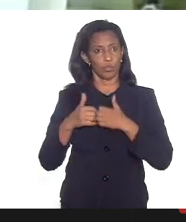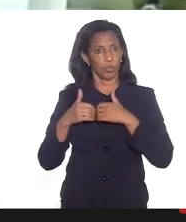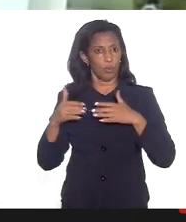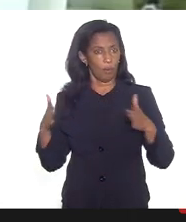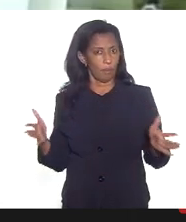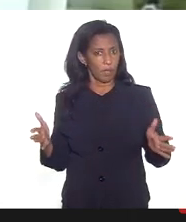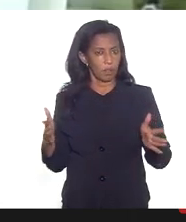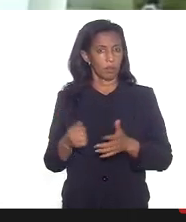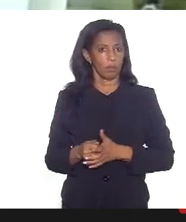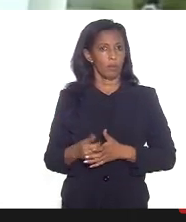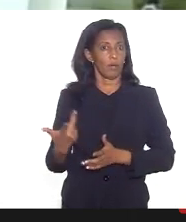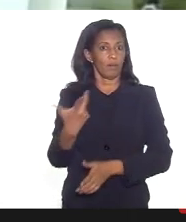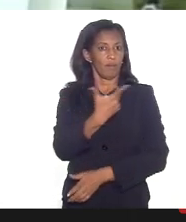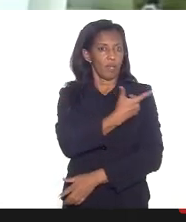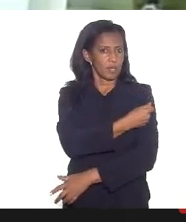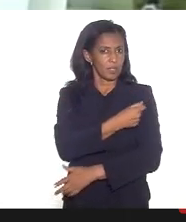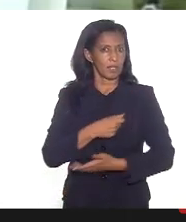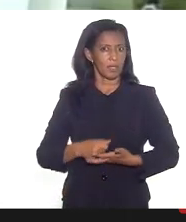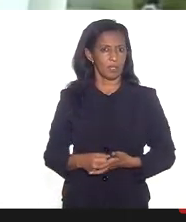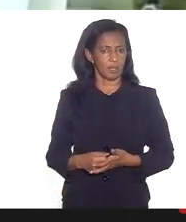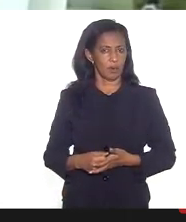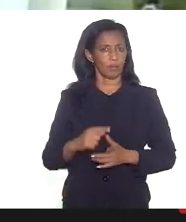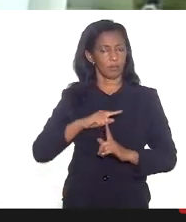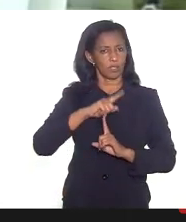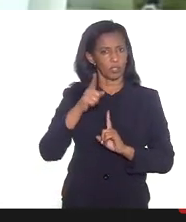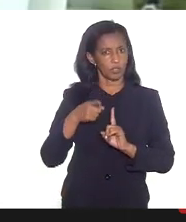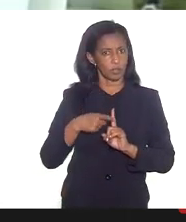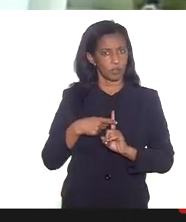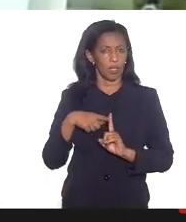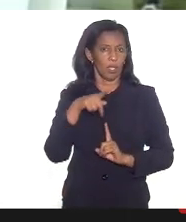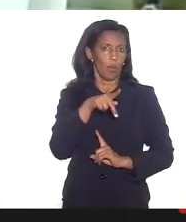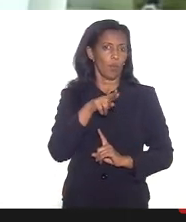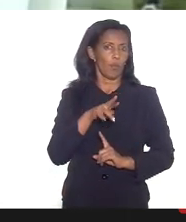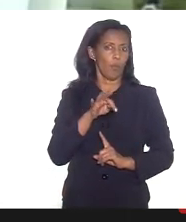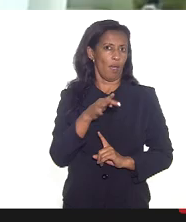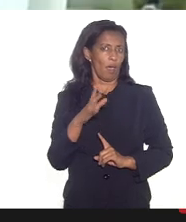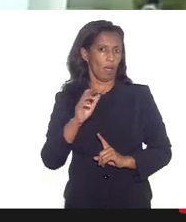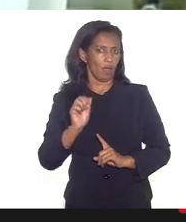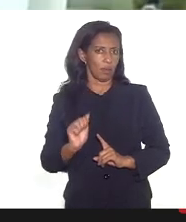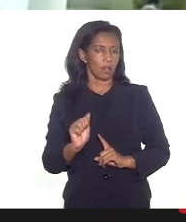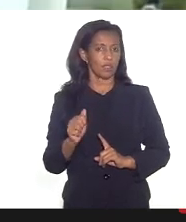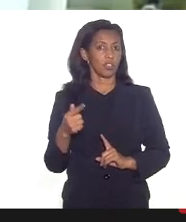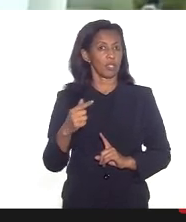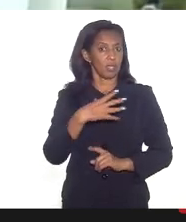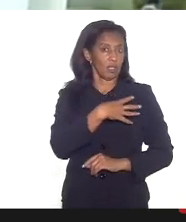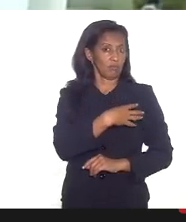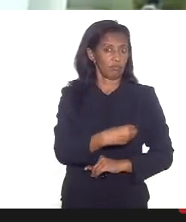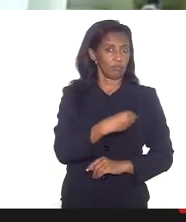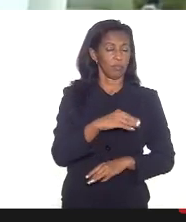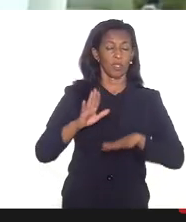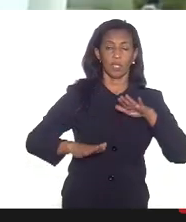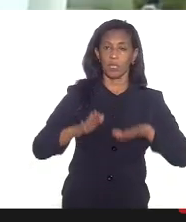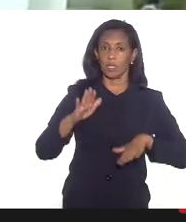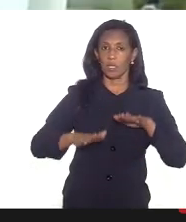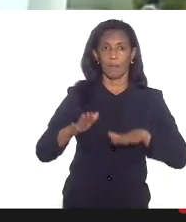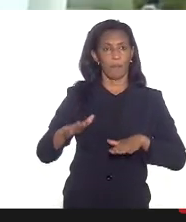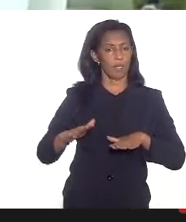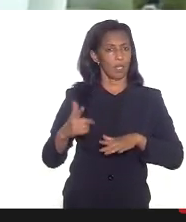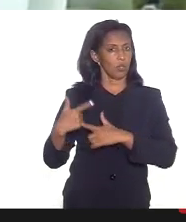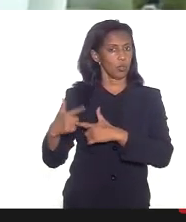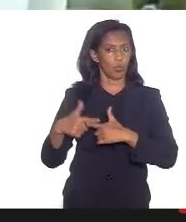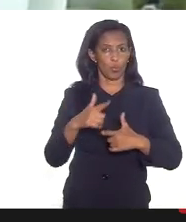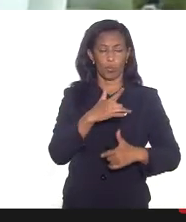a vacinação das Gestantes as puérperas e das lactantes Independente de como